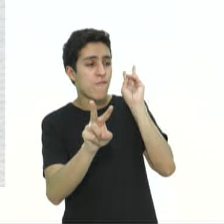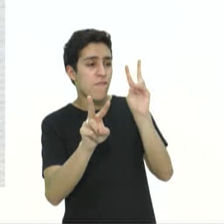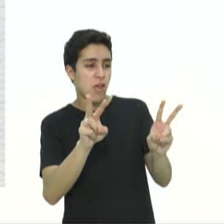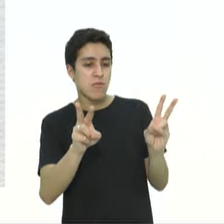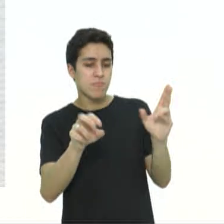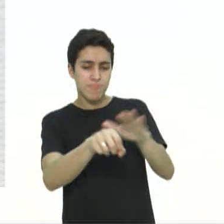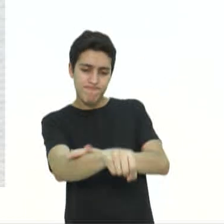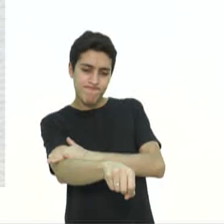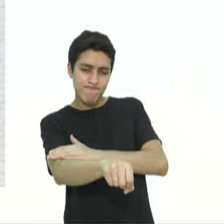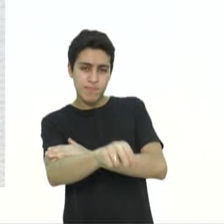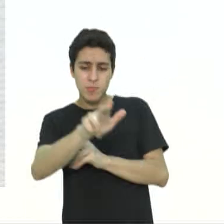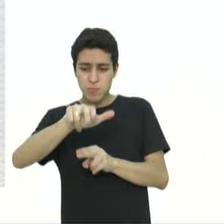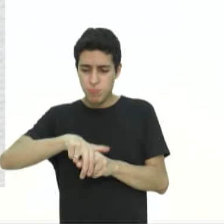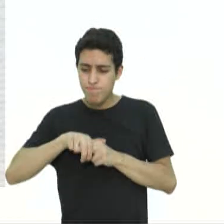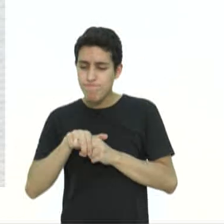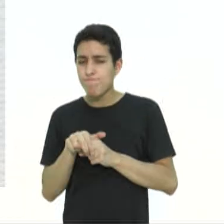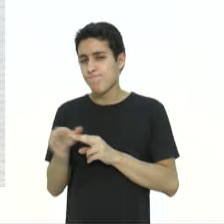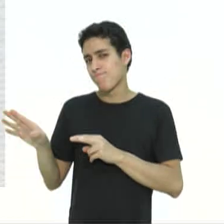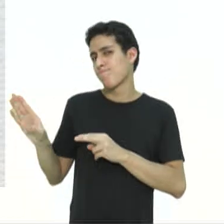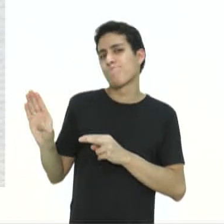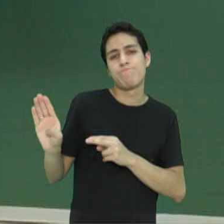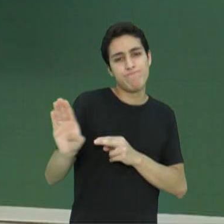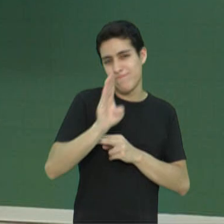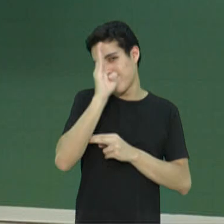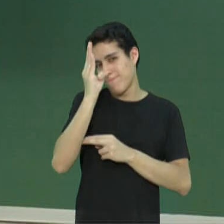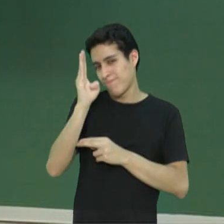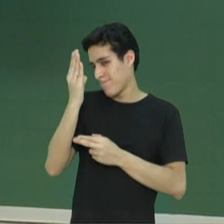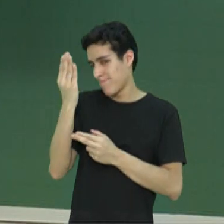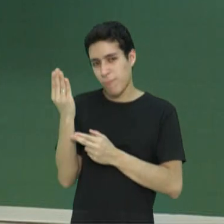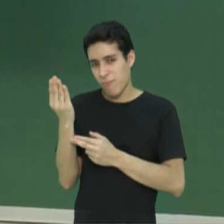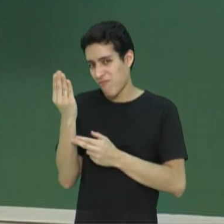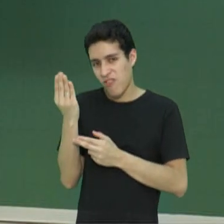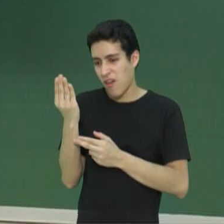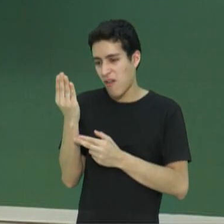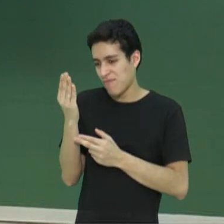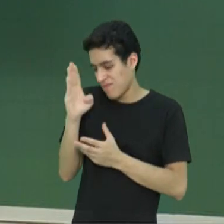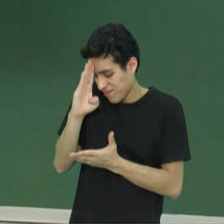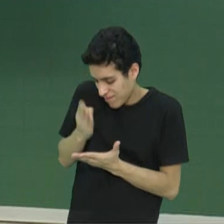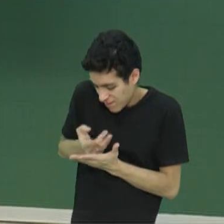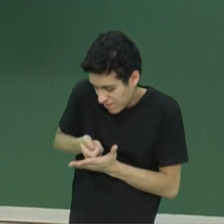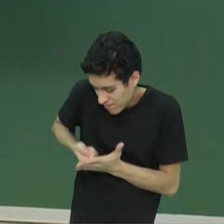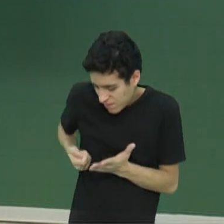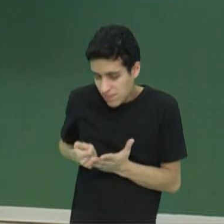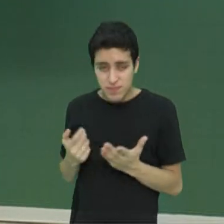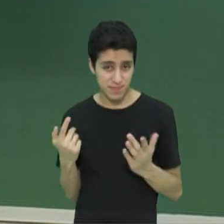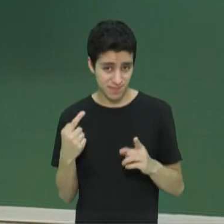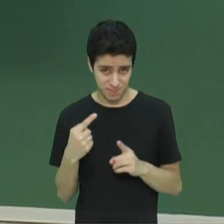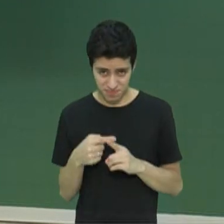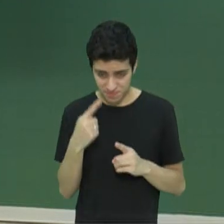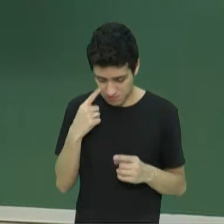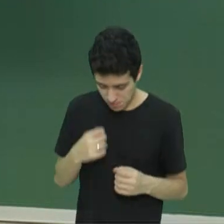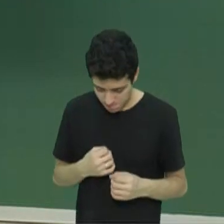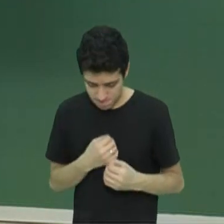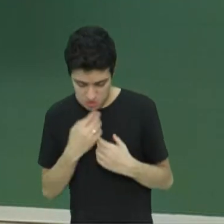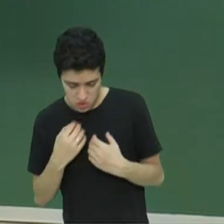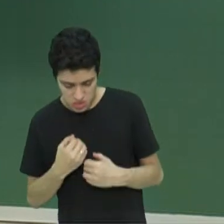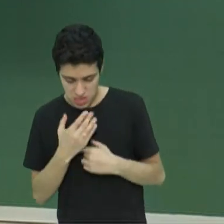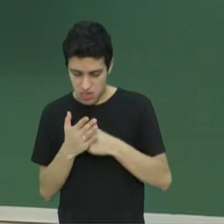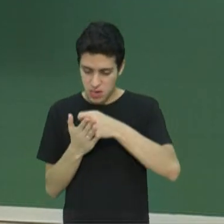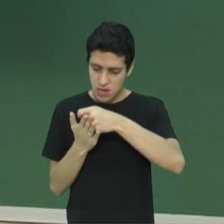sentidos, e por isso trazem falsos valores. Então, moçada, qual que é o problema do poeta? Toda poesia